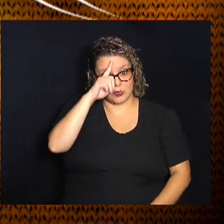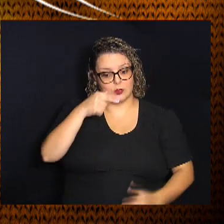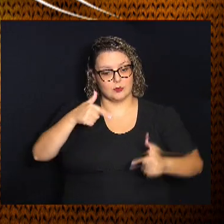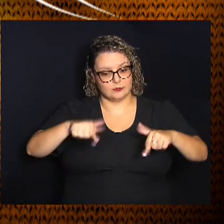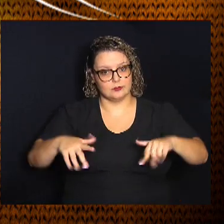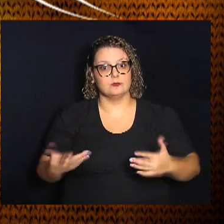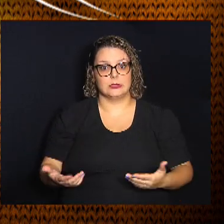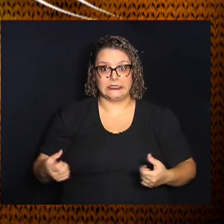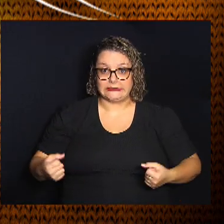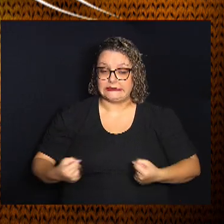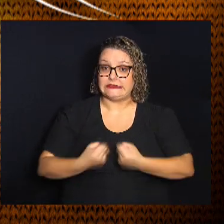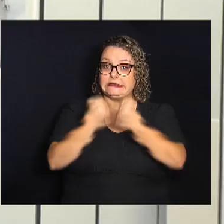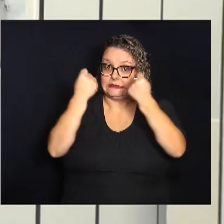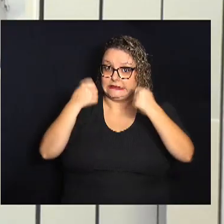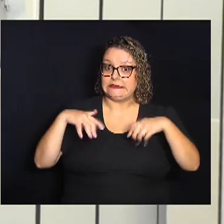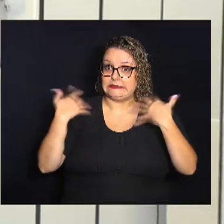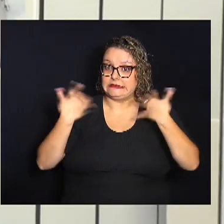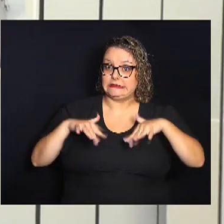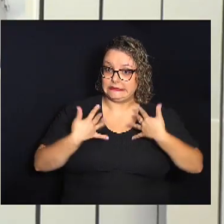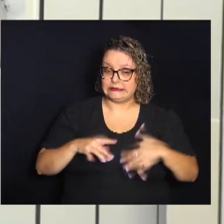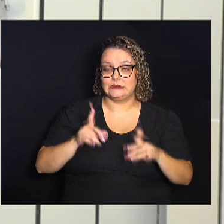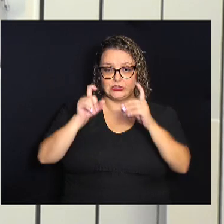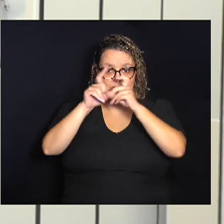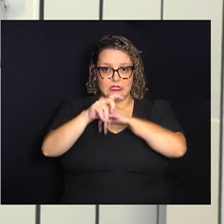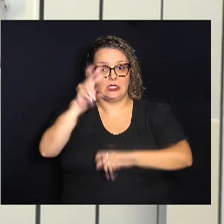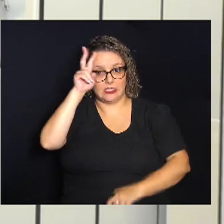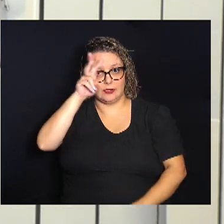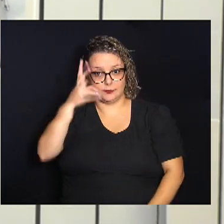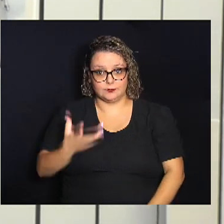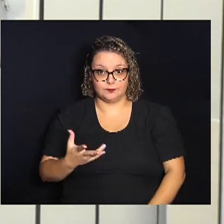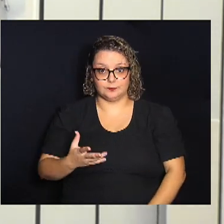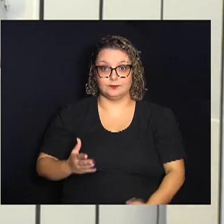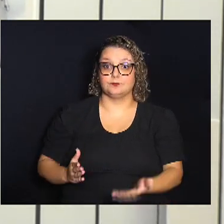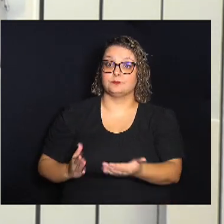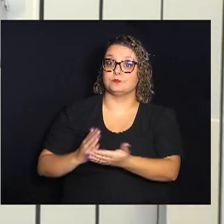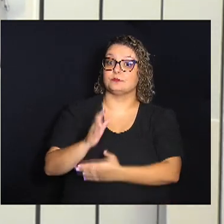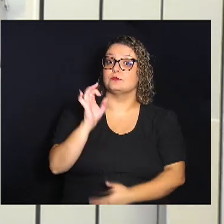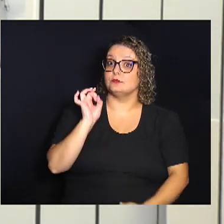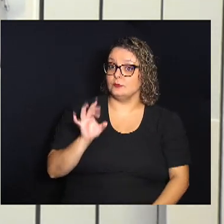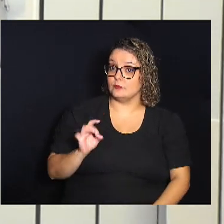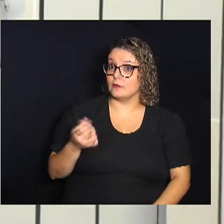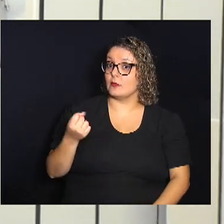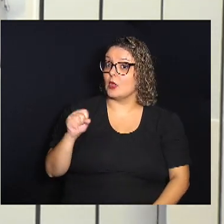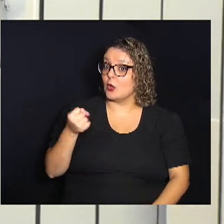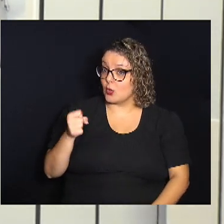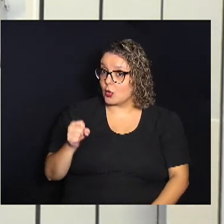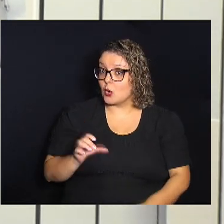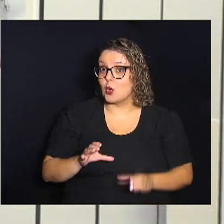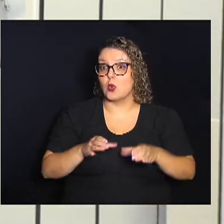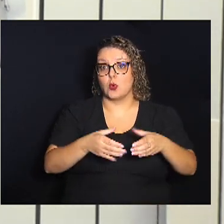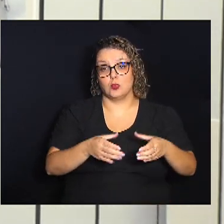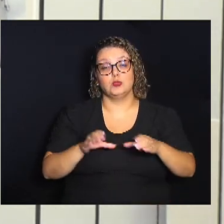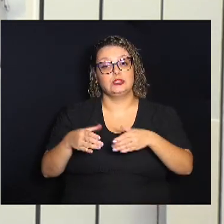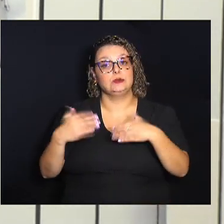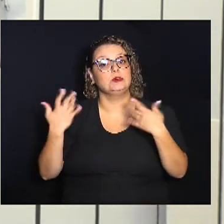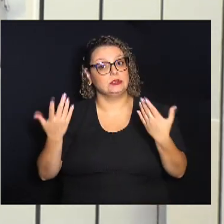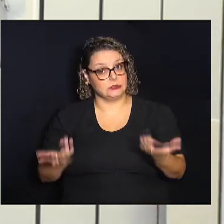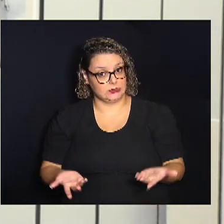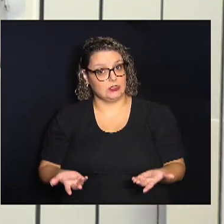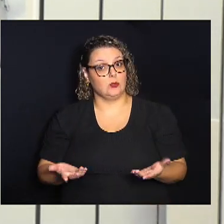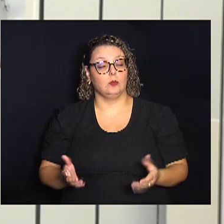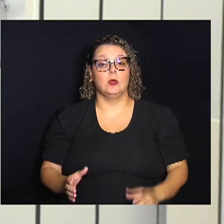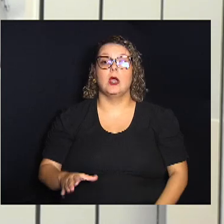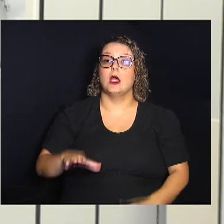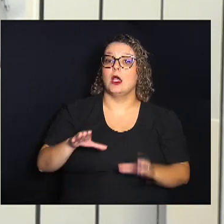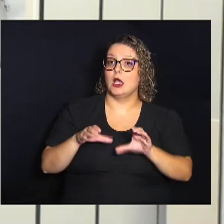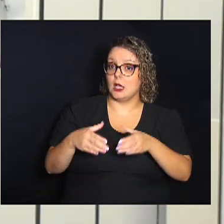então complicadíssima. Lembrando que se classificam apenas 8 equipes, viu? Então, a equipe de